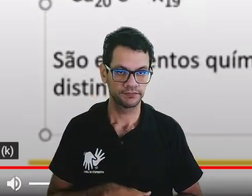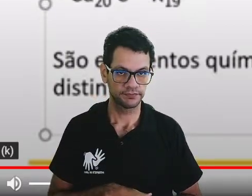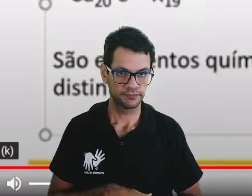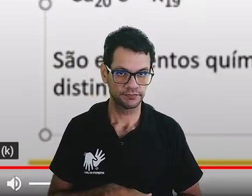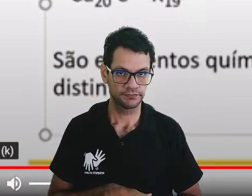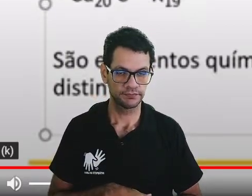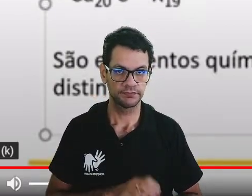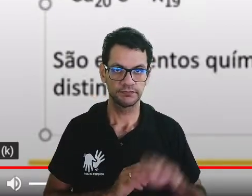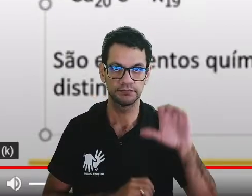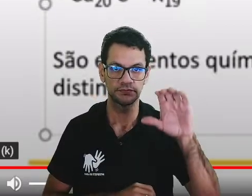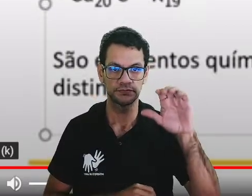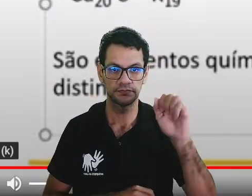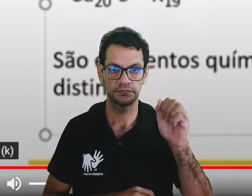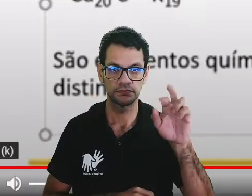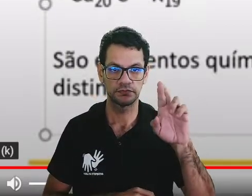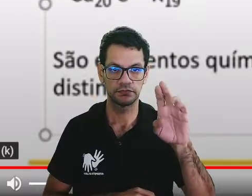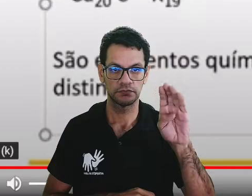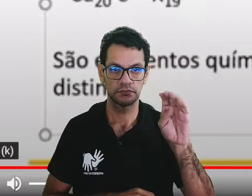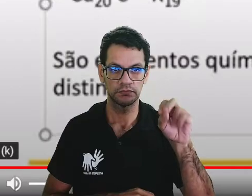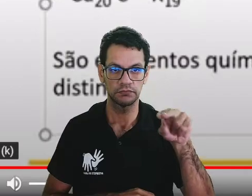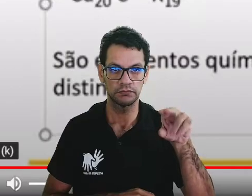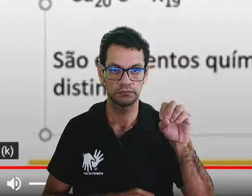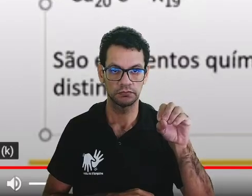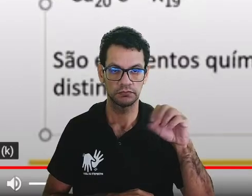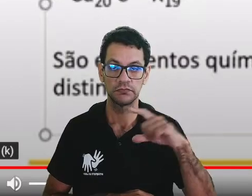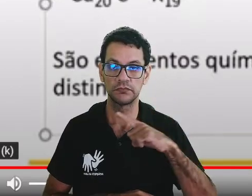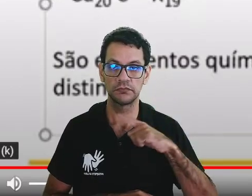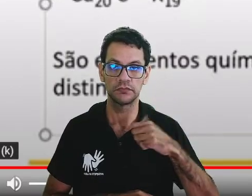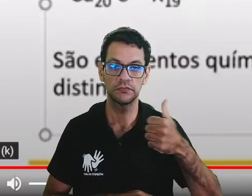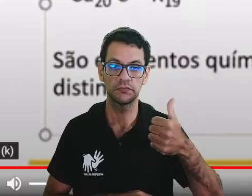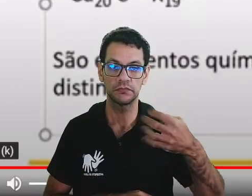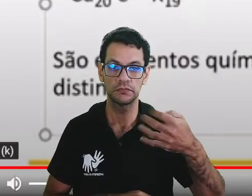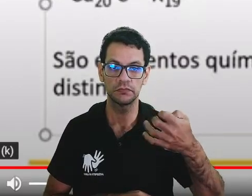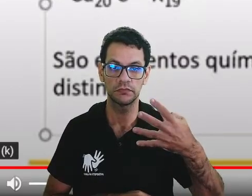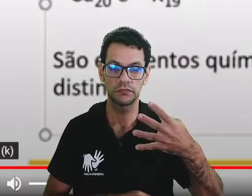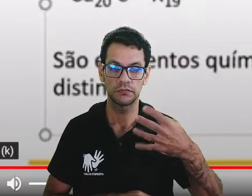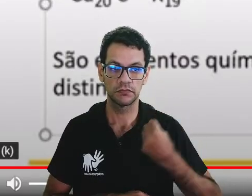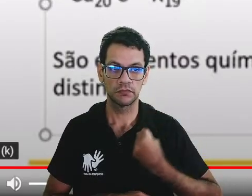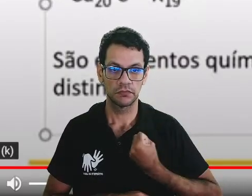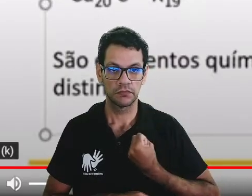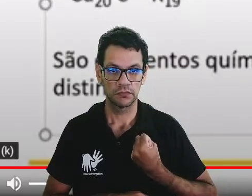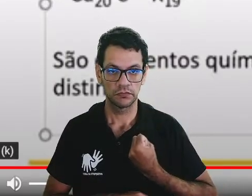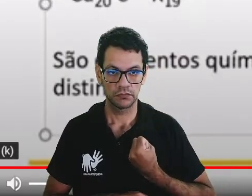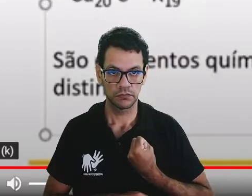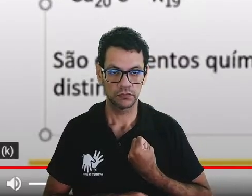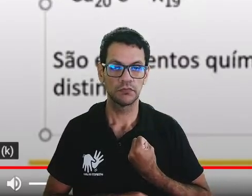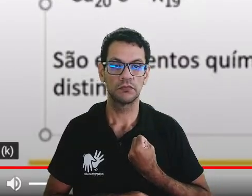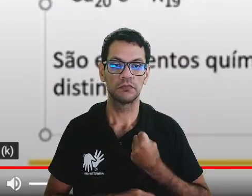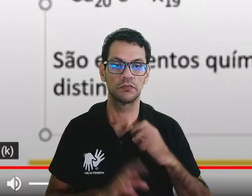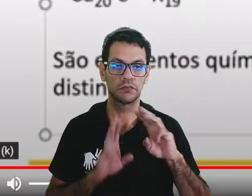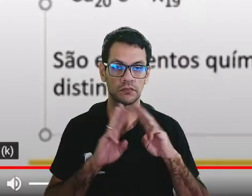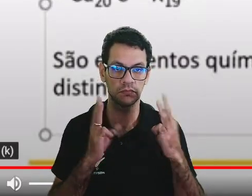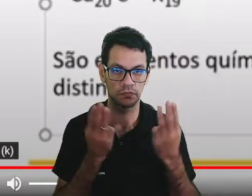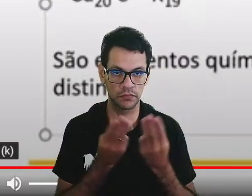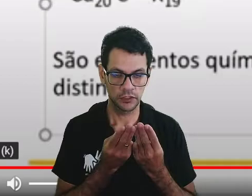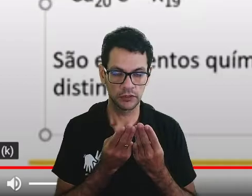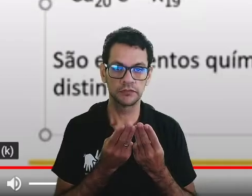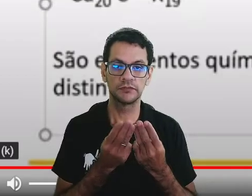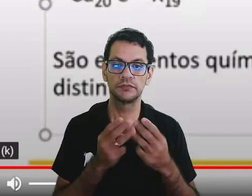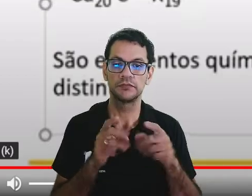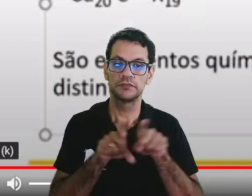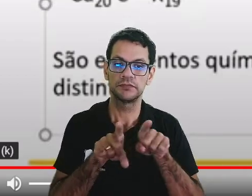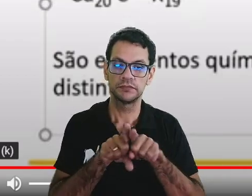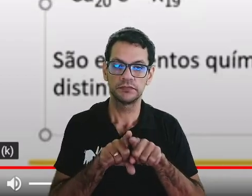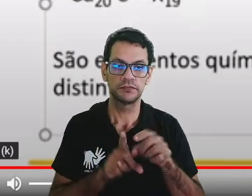carbono e ele tem o quê? 14, número de massa, e